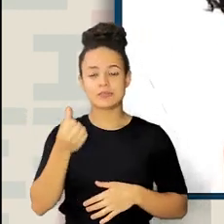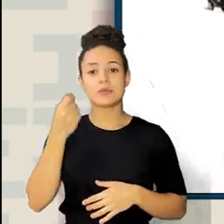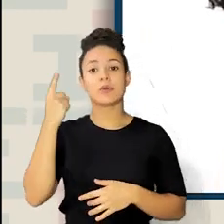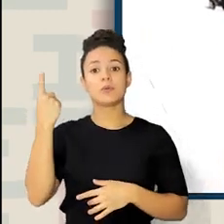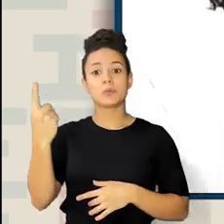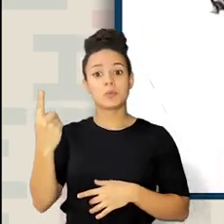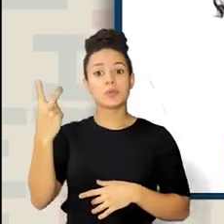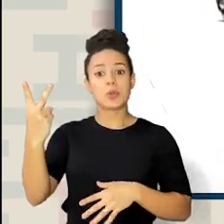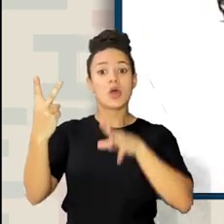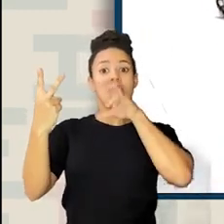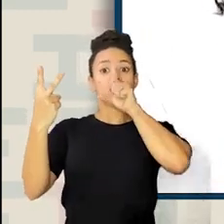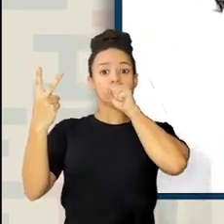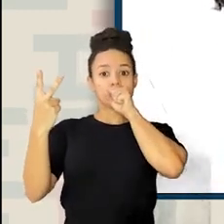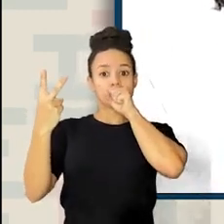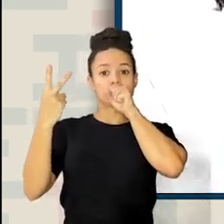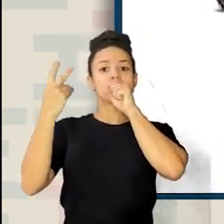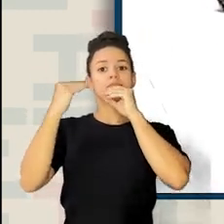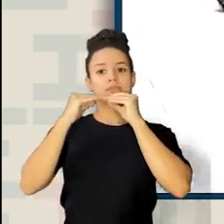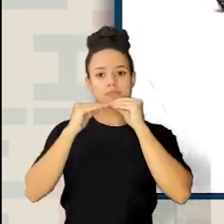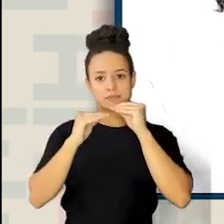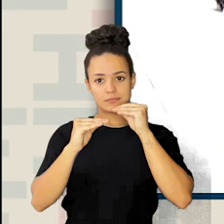1, 2.